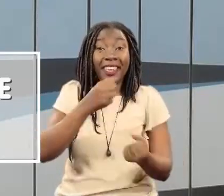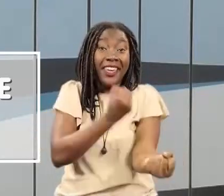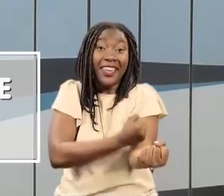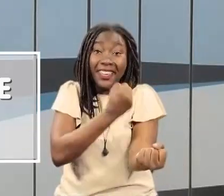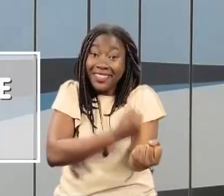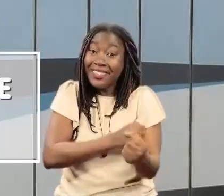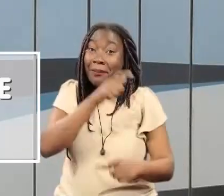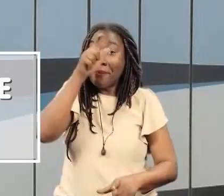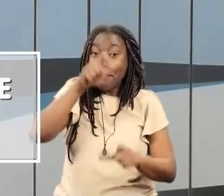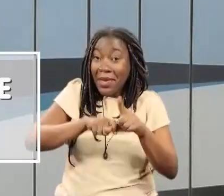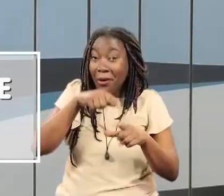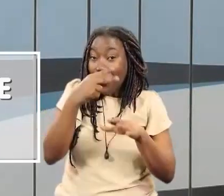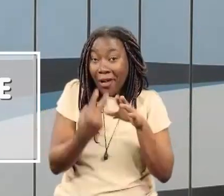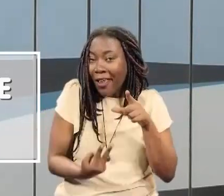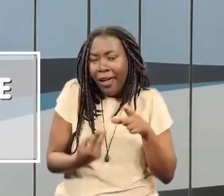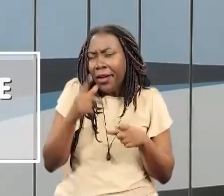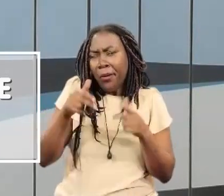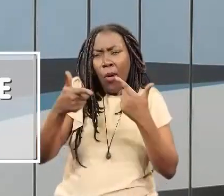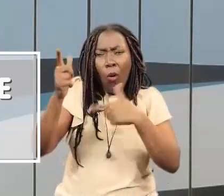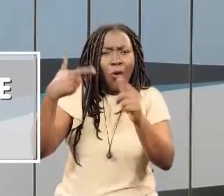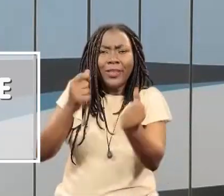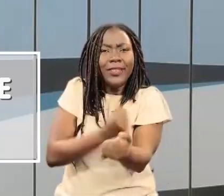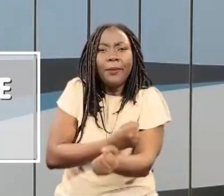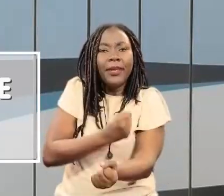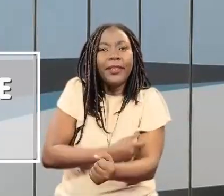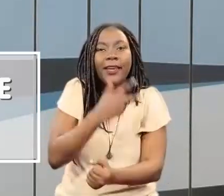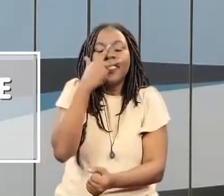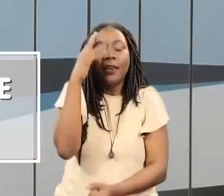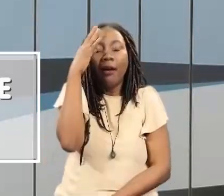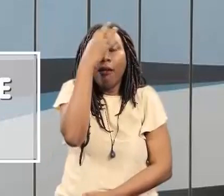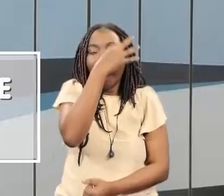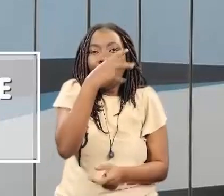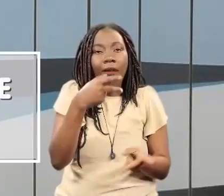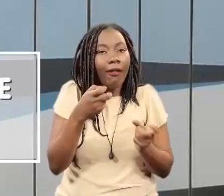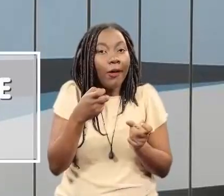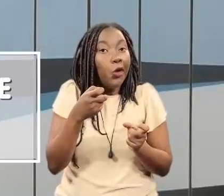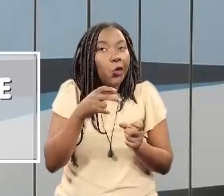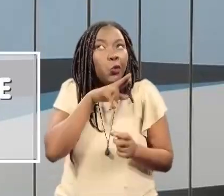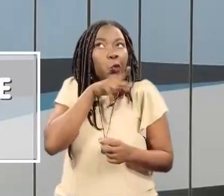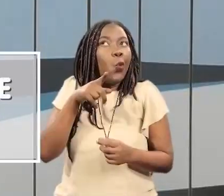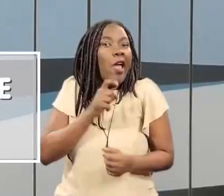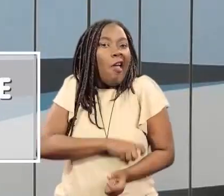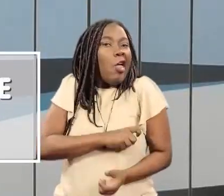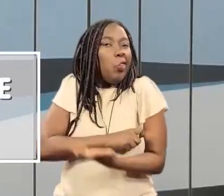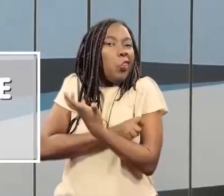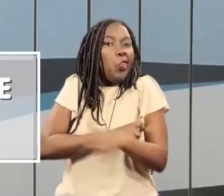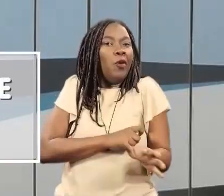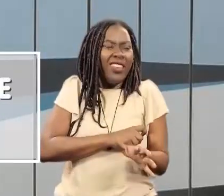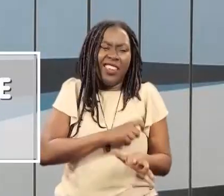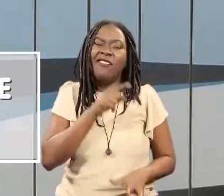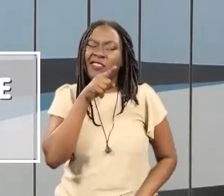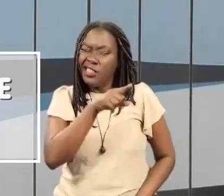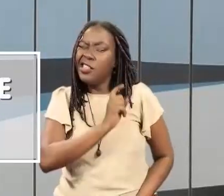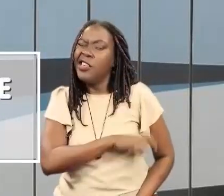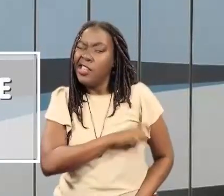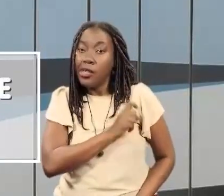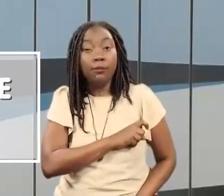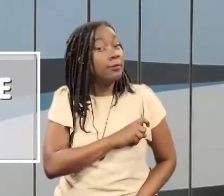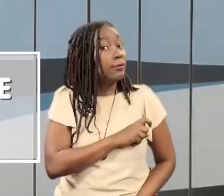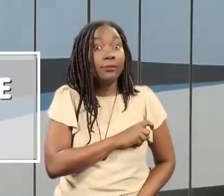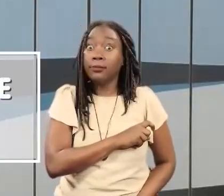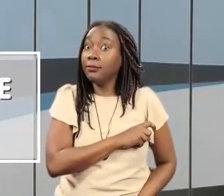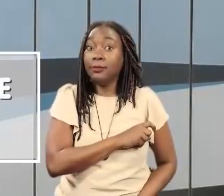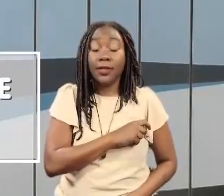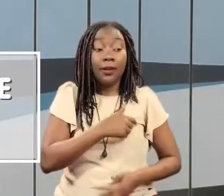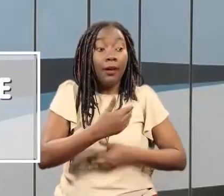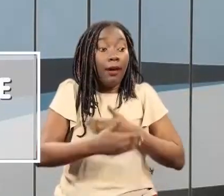dependência, assim como outras dependências, não percebe. Não é porque ela não quer perceber. Se faz de propósito, não. Isso acaba